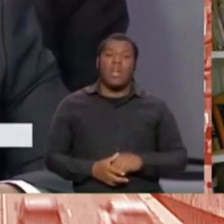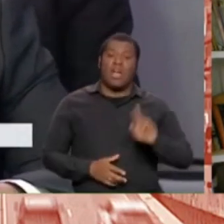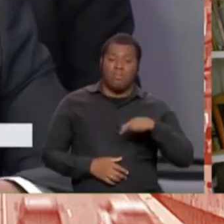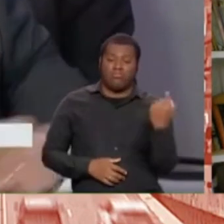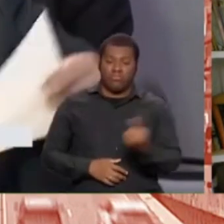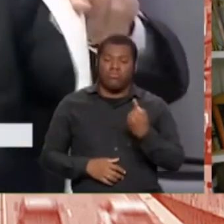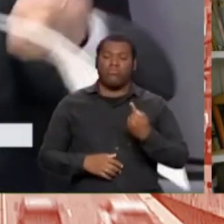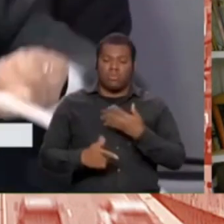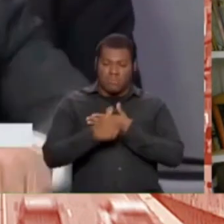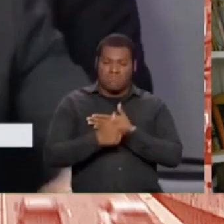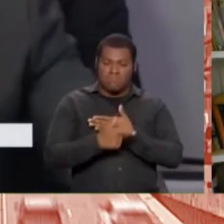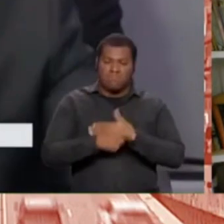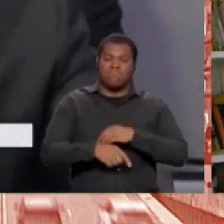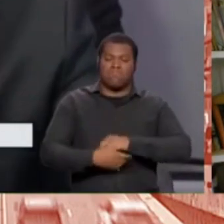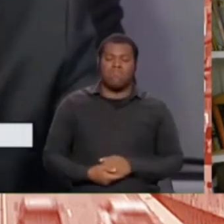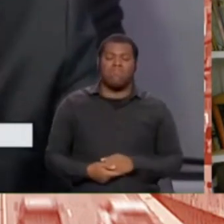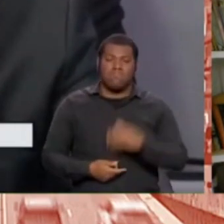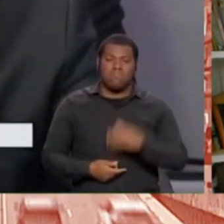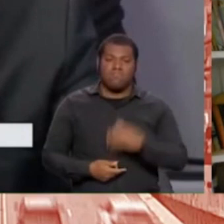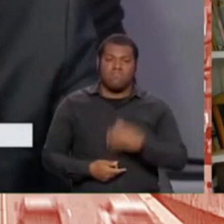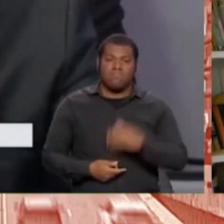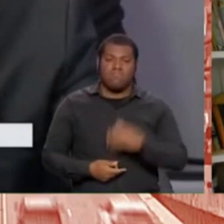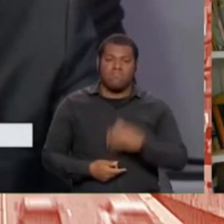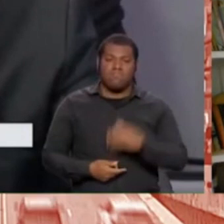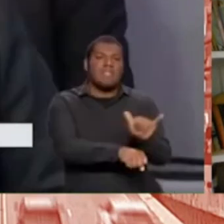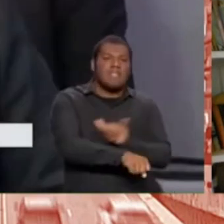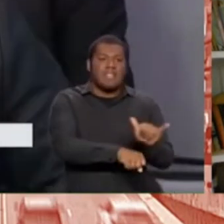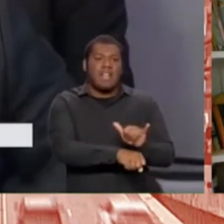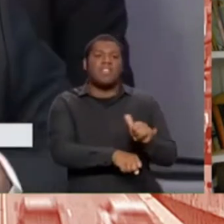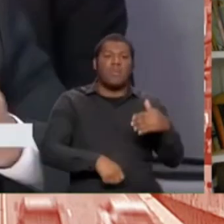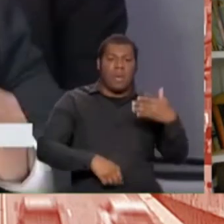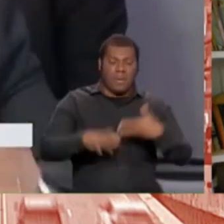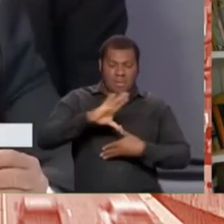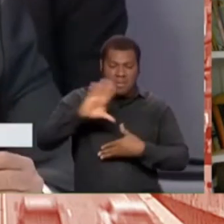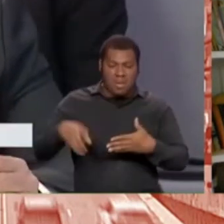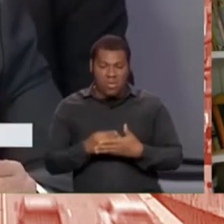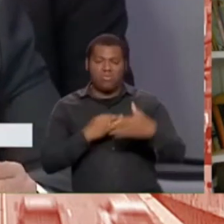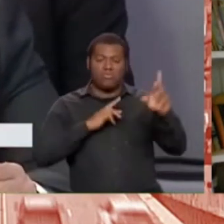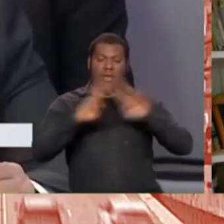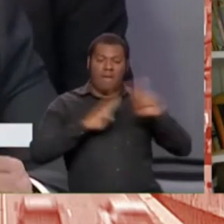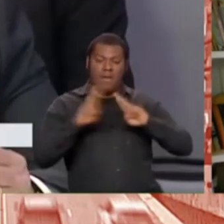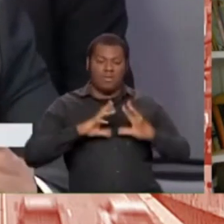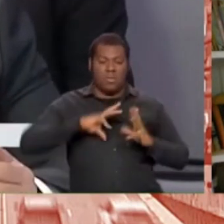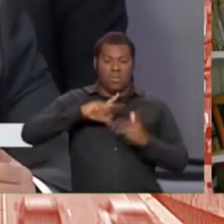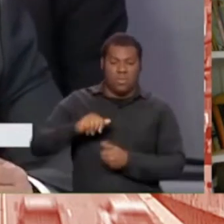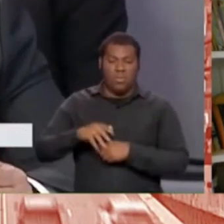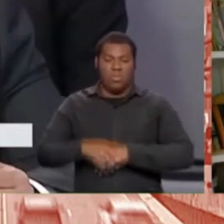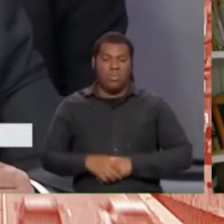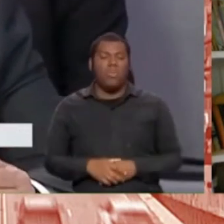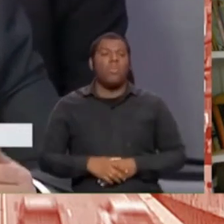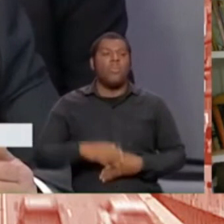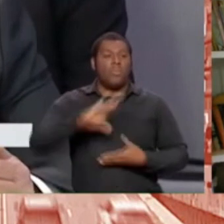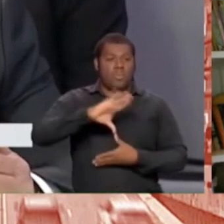dos países que integram o Mercosul, como dos demais países industrializados que querem aqui garantir o seu